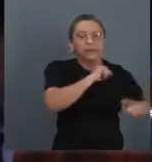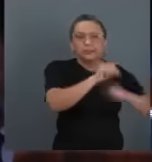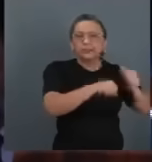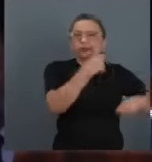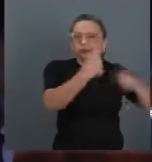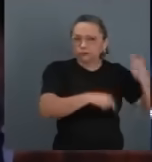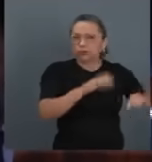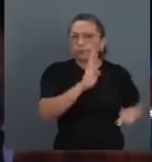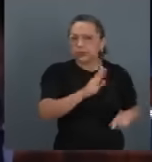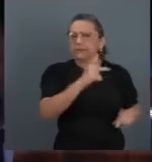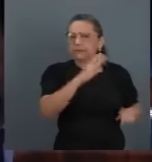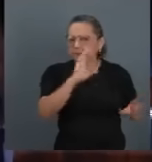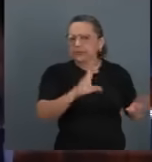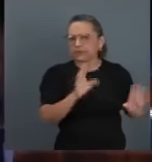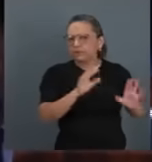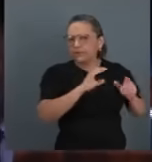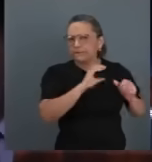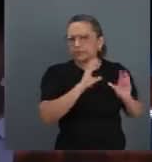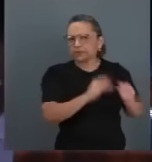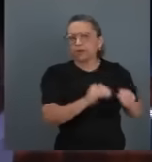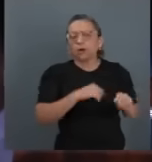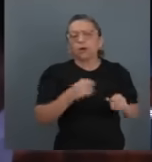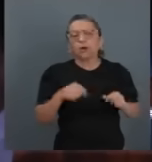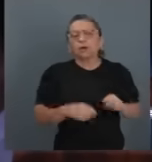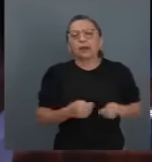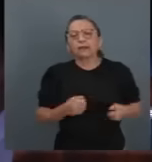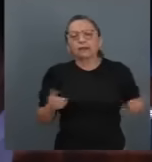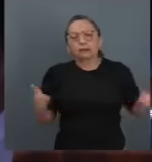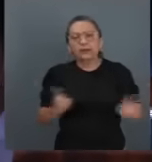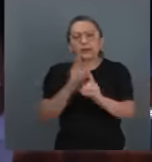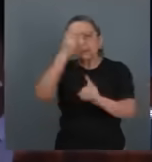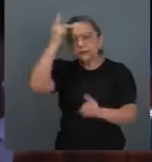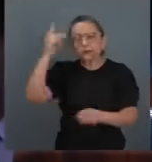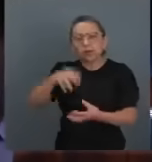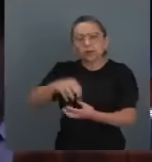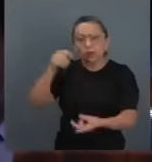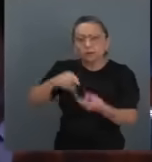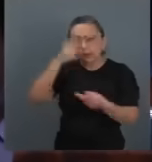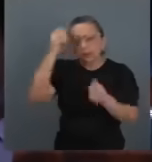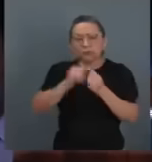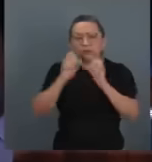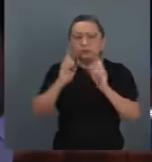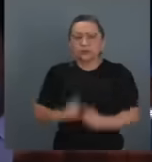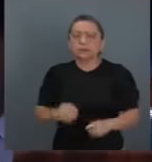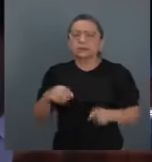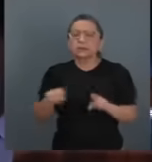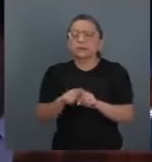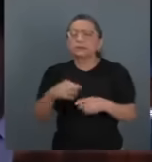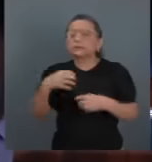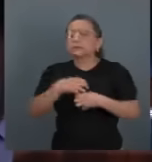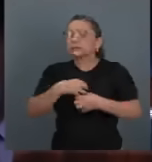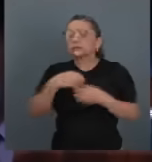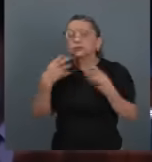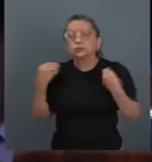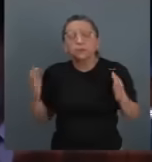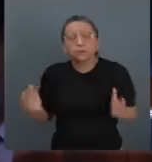do BPC, um benefício que atende idosos e pessoas com deficiência, em situação de extrema